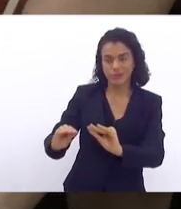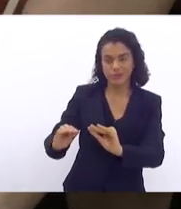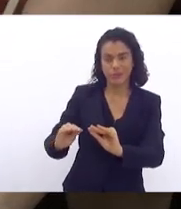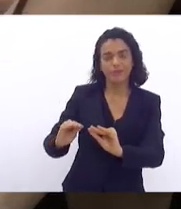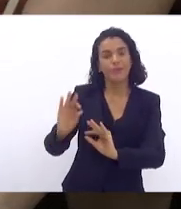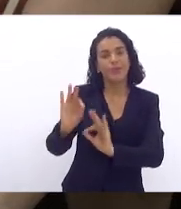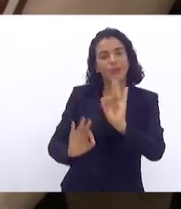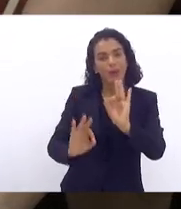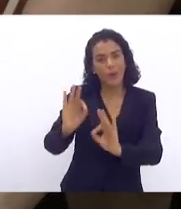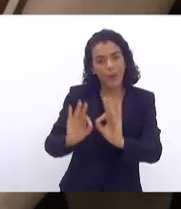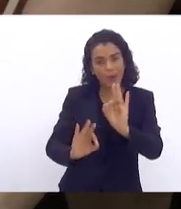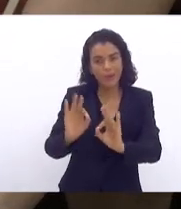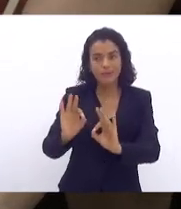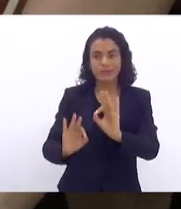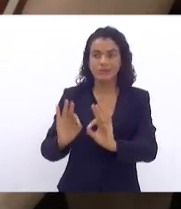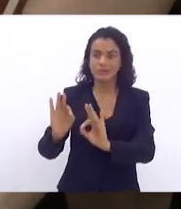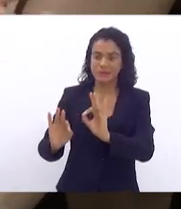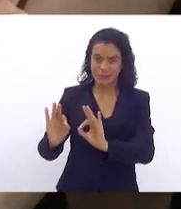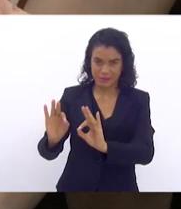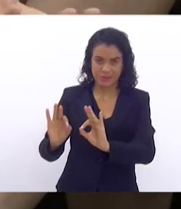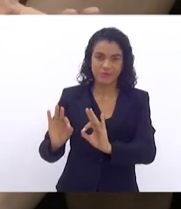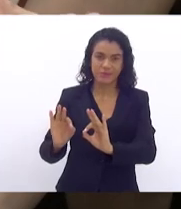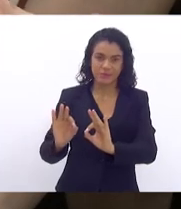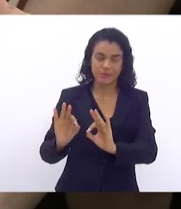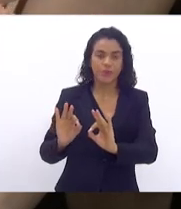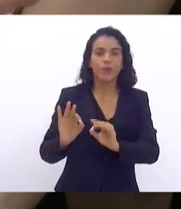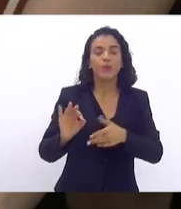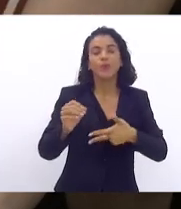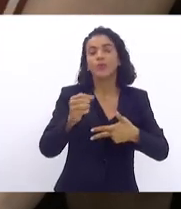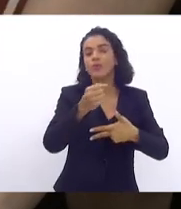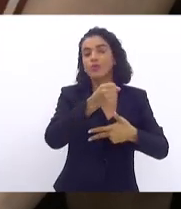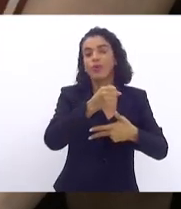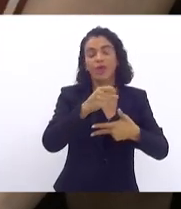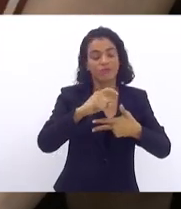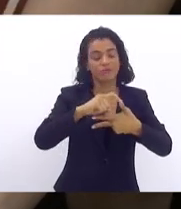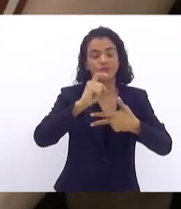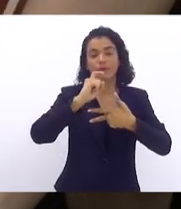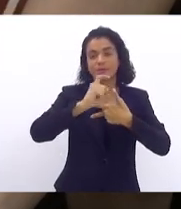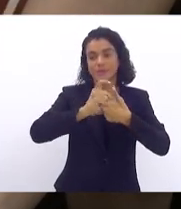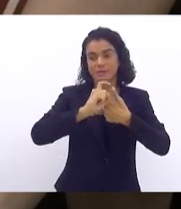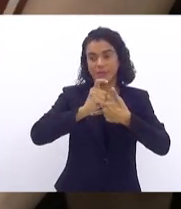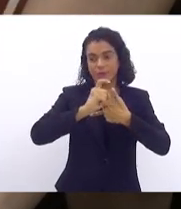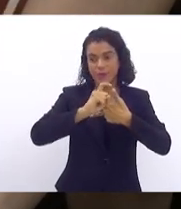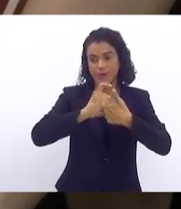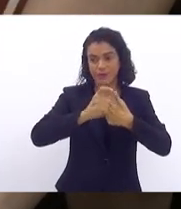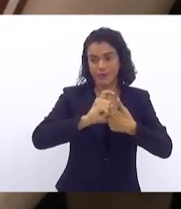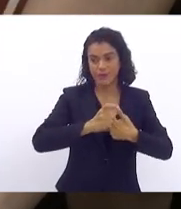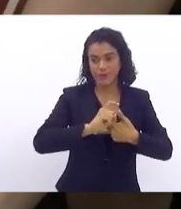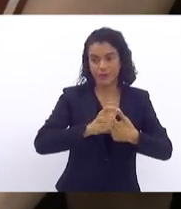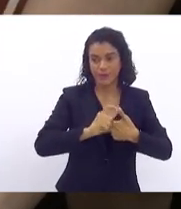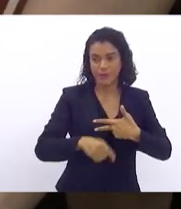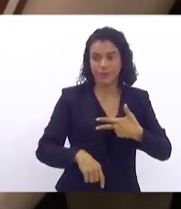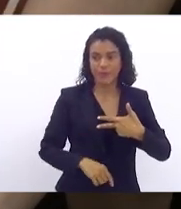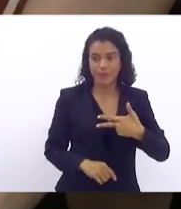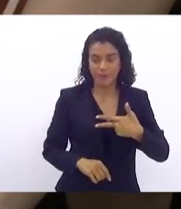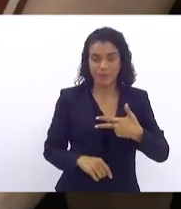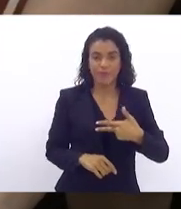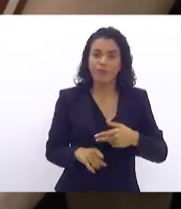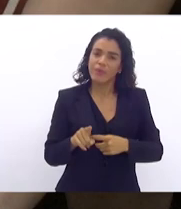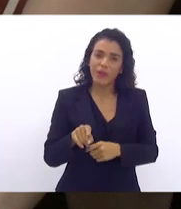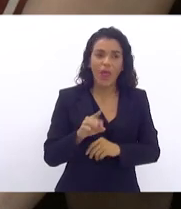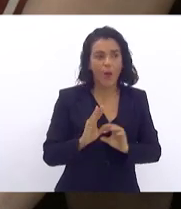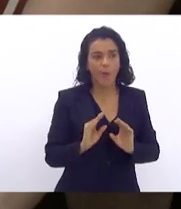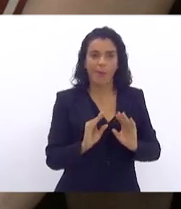na organização do Poder Executivo, que aqui não deixa de ser uma